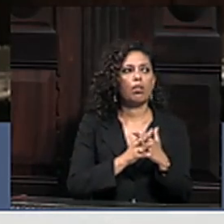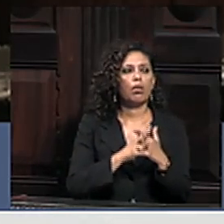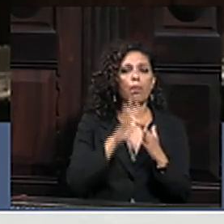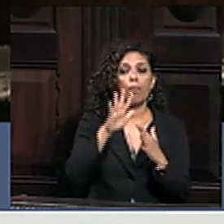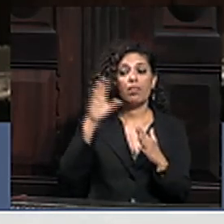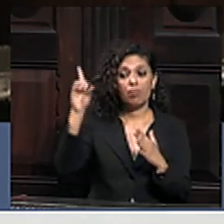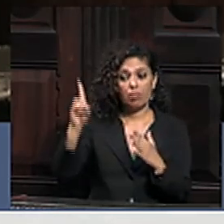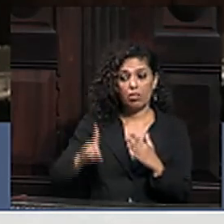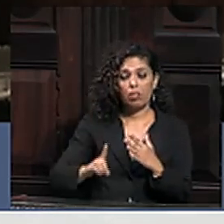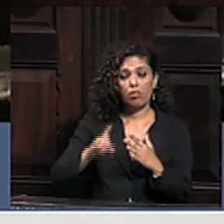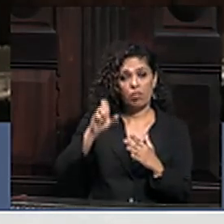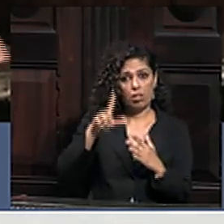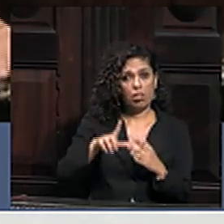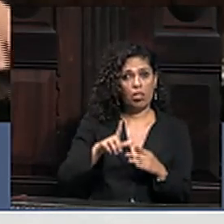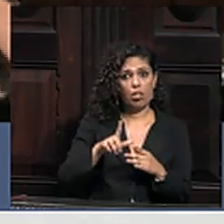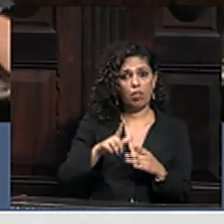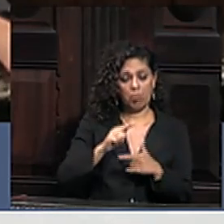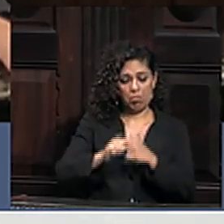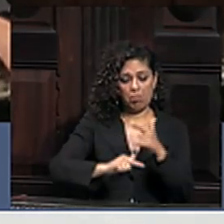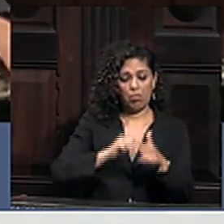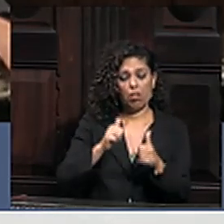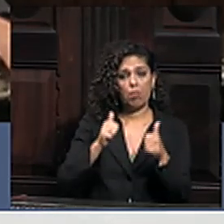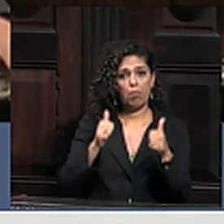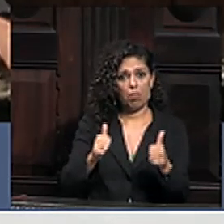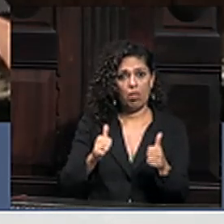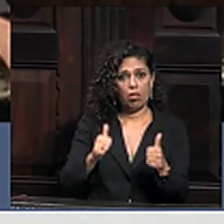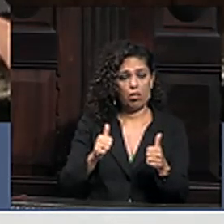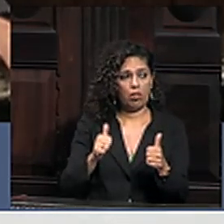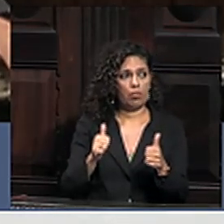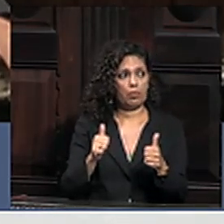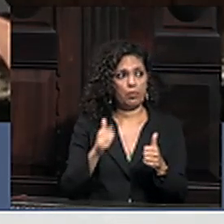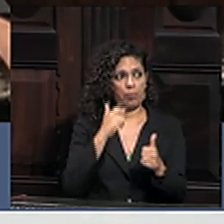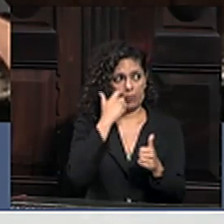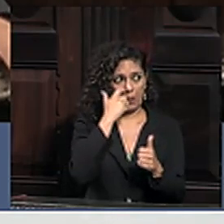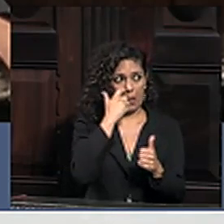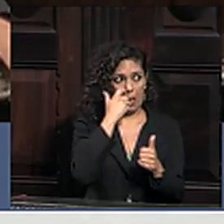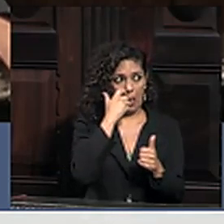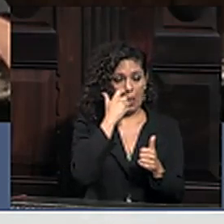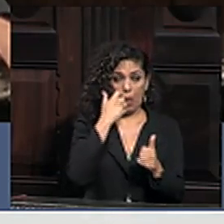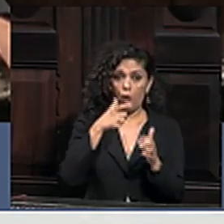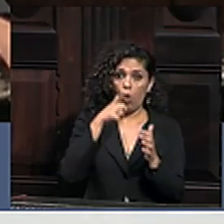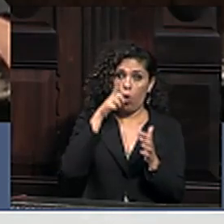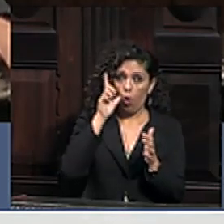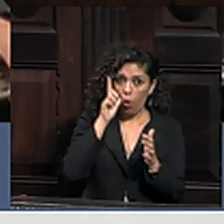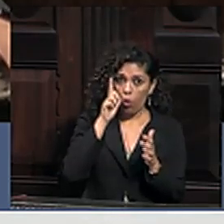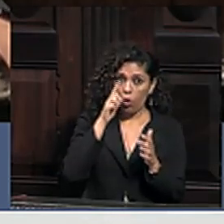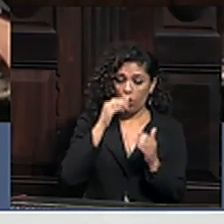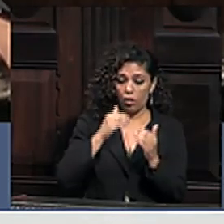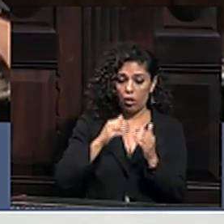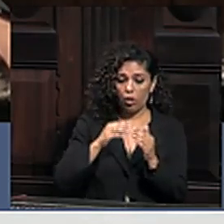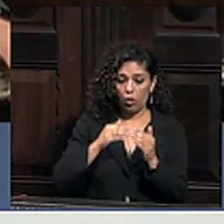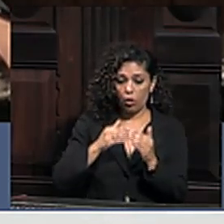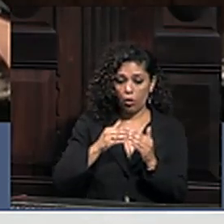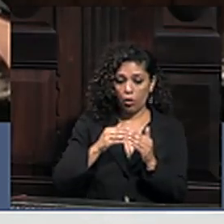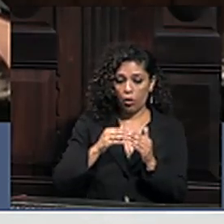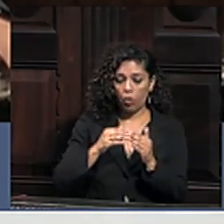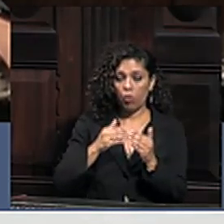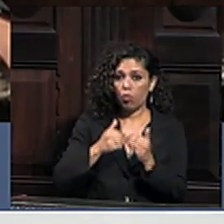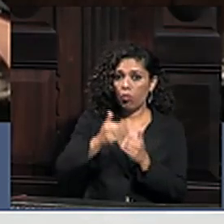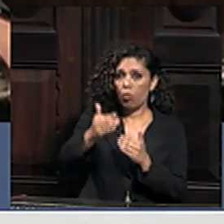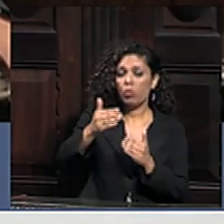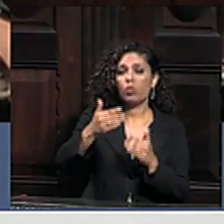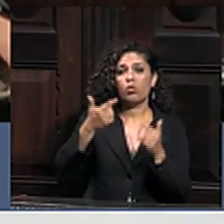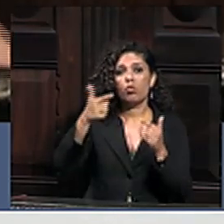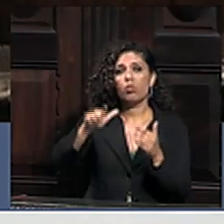da qualidade técnica, em defesa do próprio povo iguaçuano. E ontem ele reabriu o viaduto João